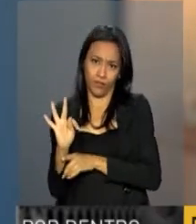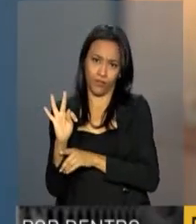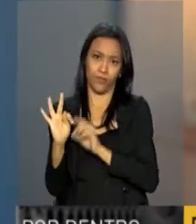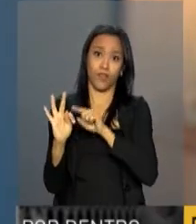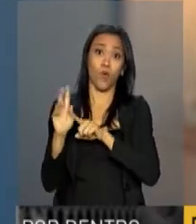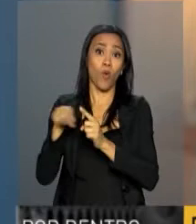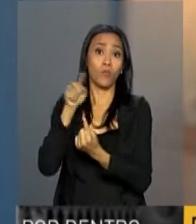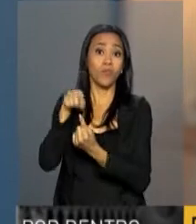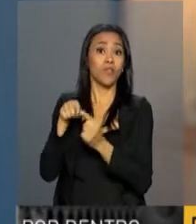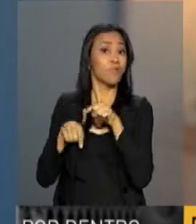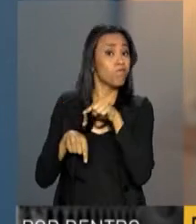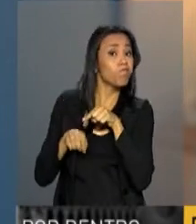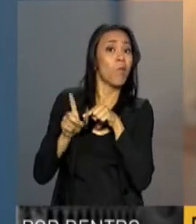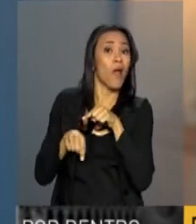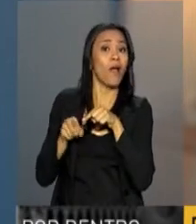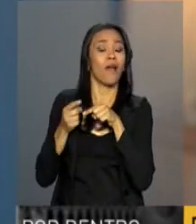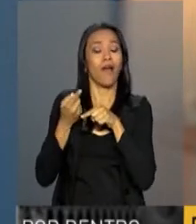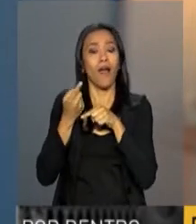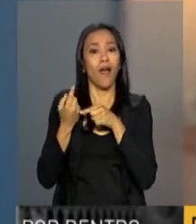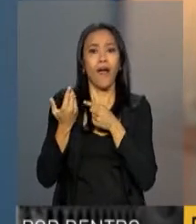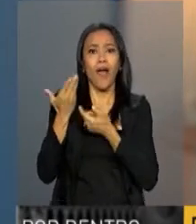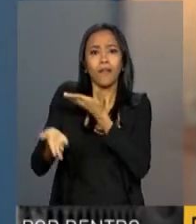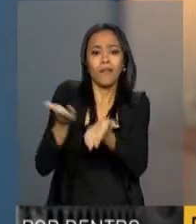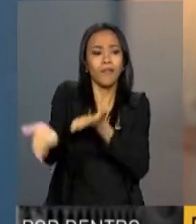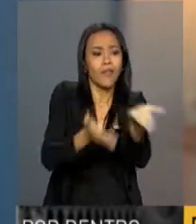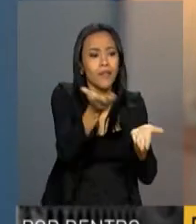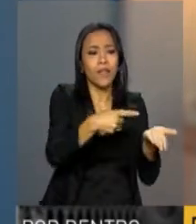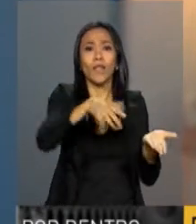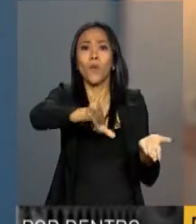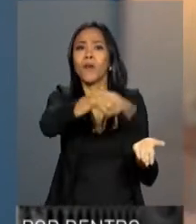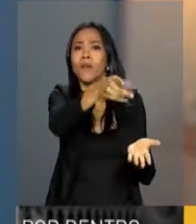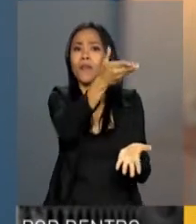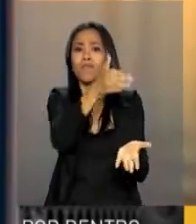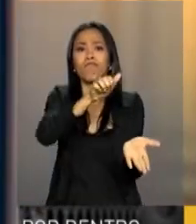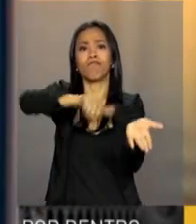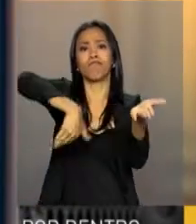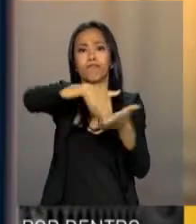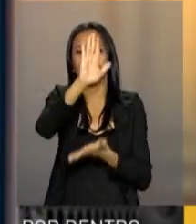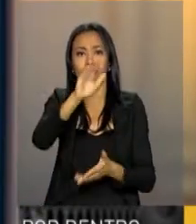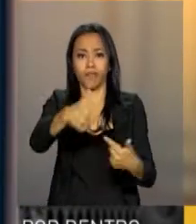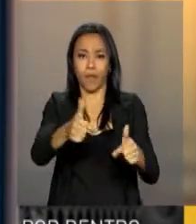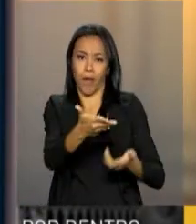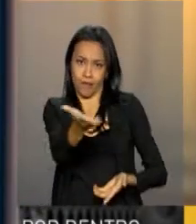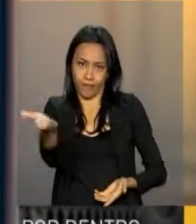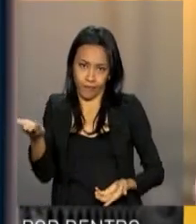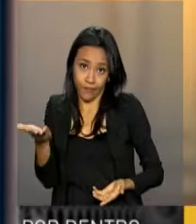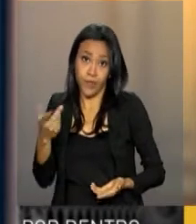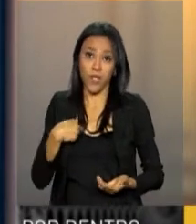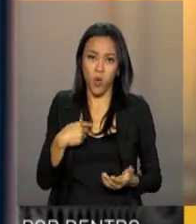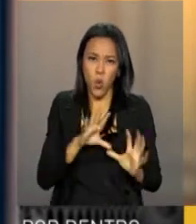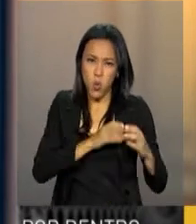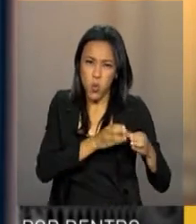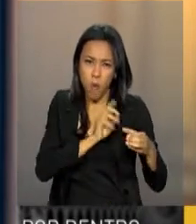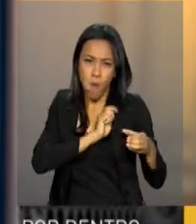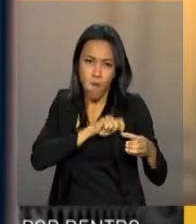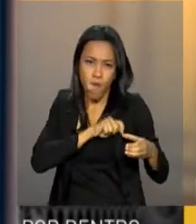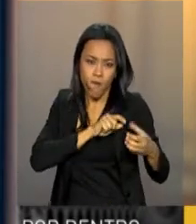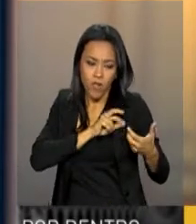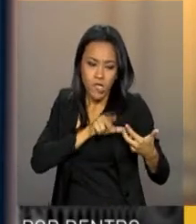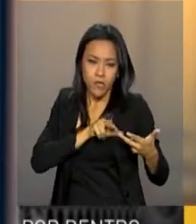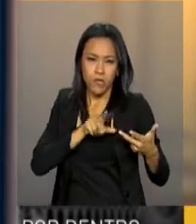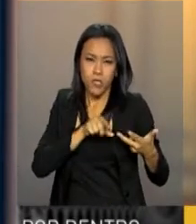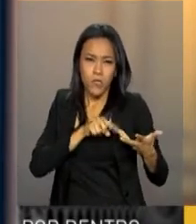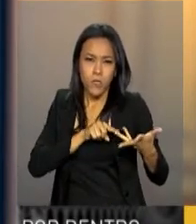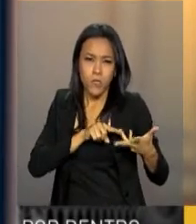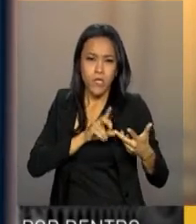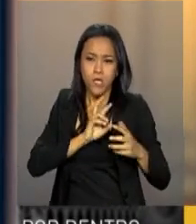tem o objetivo de atender o trabalhador na hora que ele perde o seu emprego. Quadrilhas se organizavam e